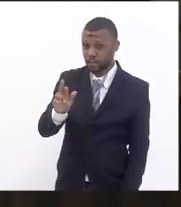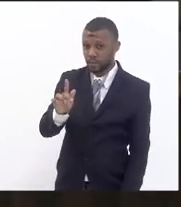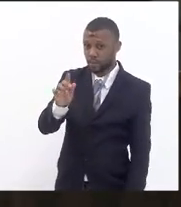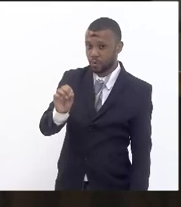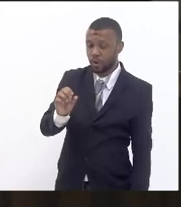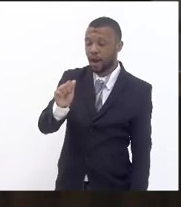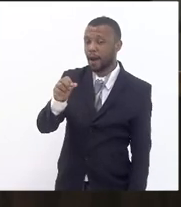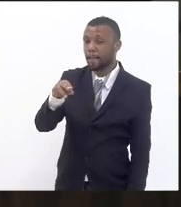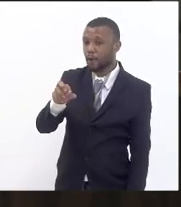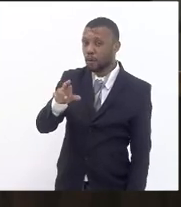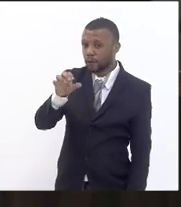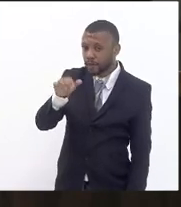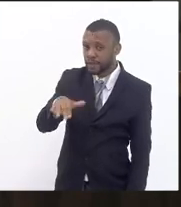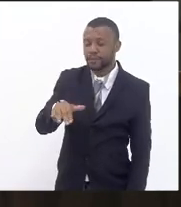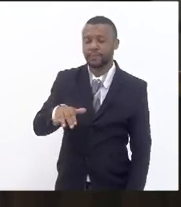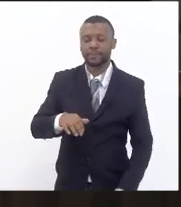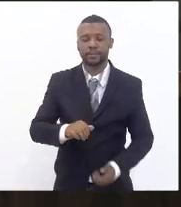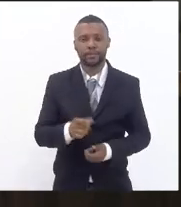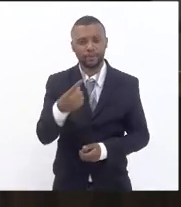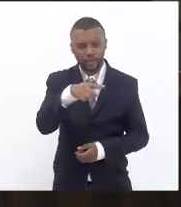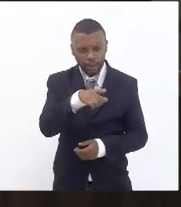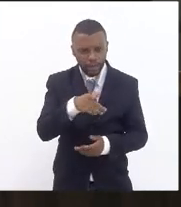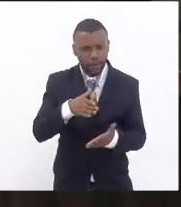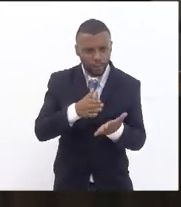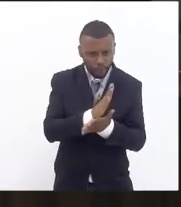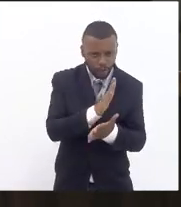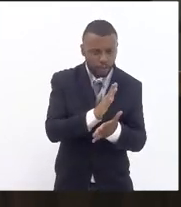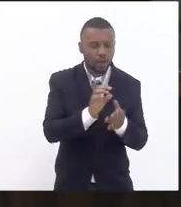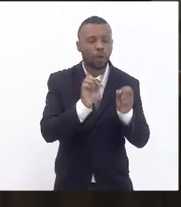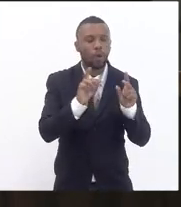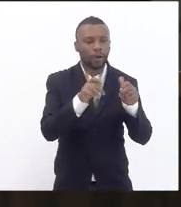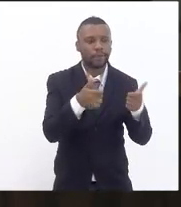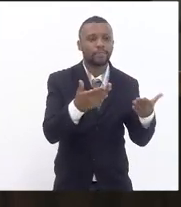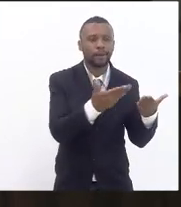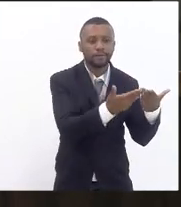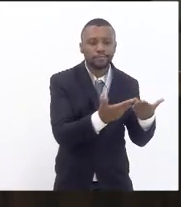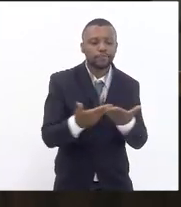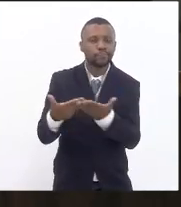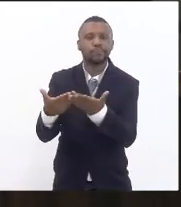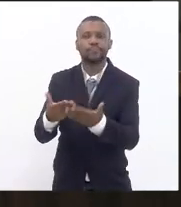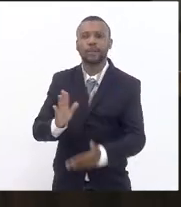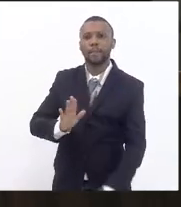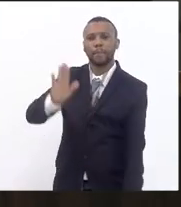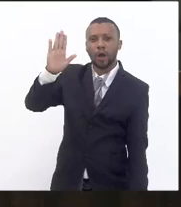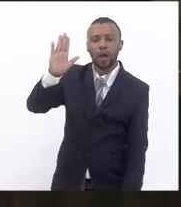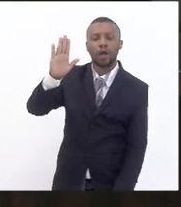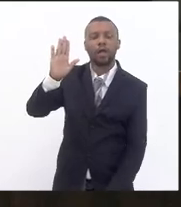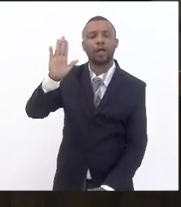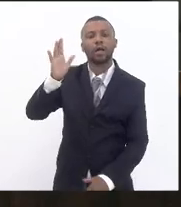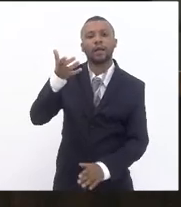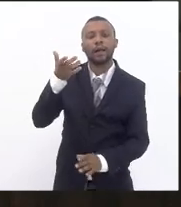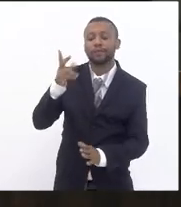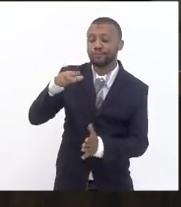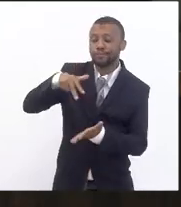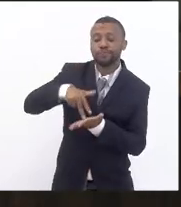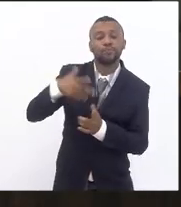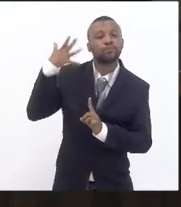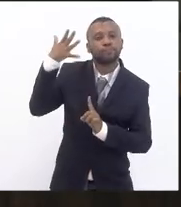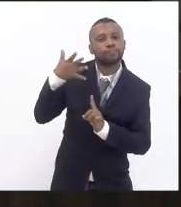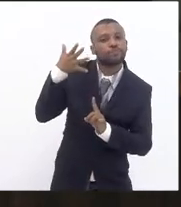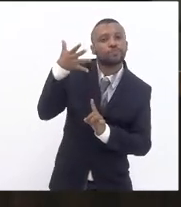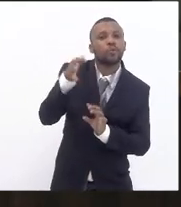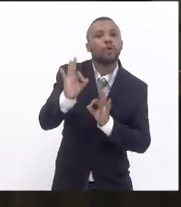que aprovam, permaneçam como estão. Aprovado, vai à promulgação. Presidente, questão de ordem. Questão de